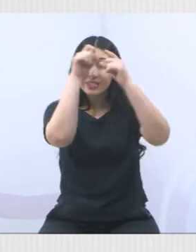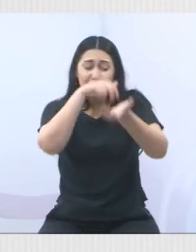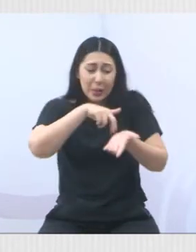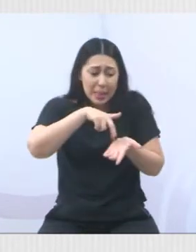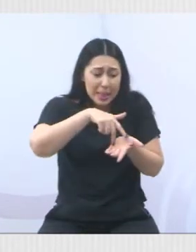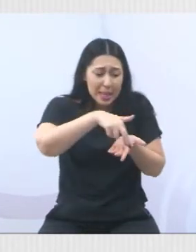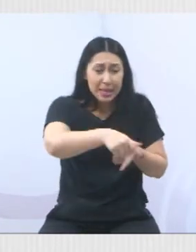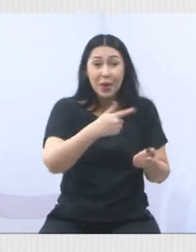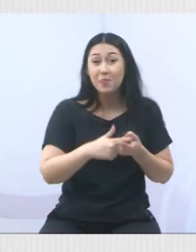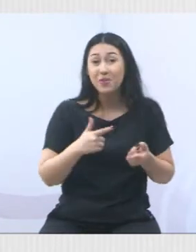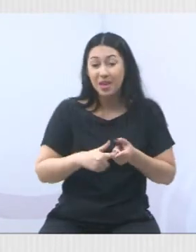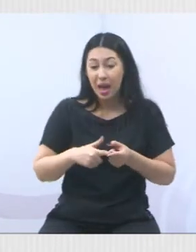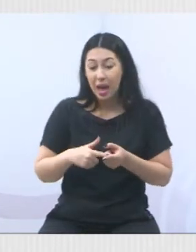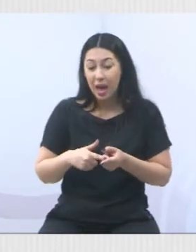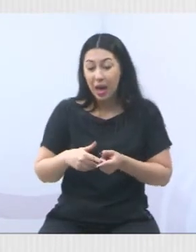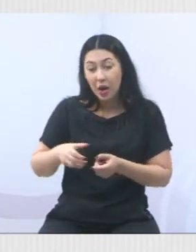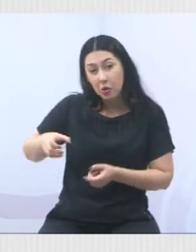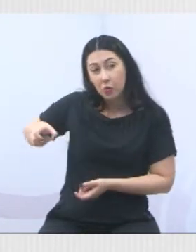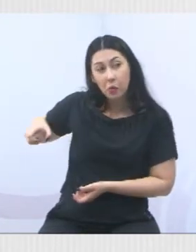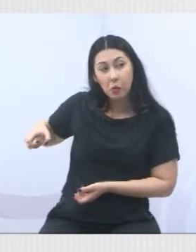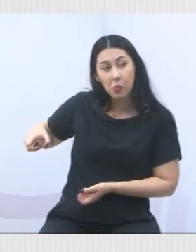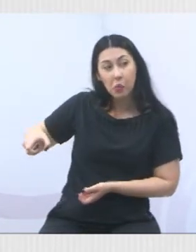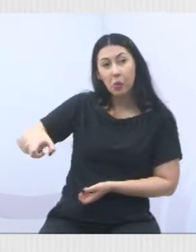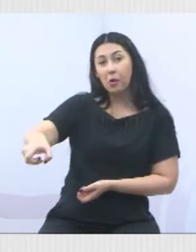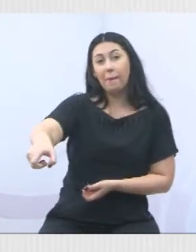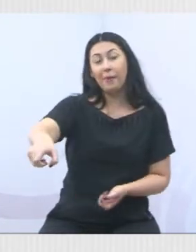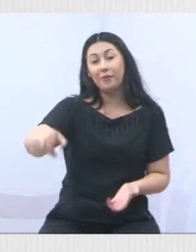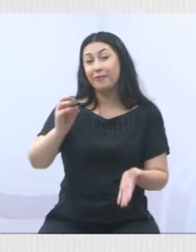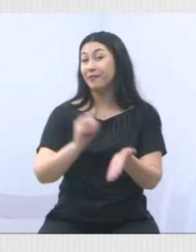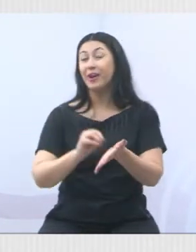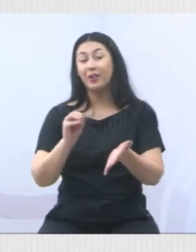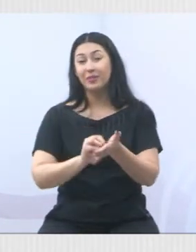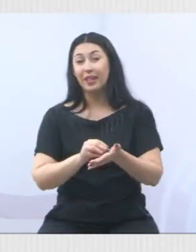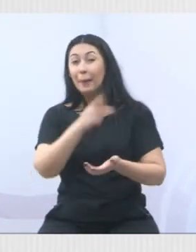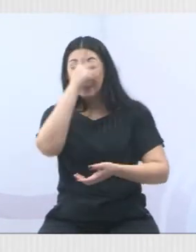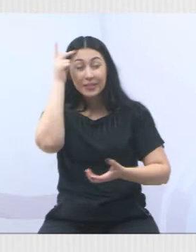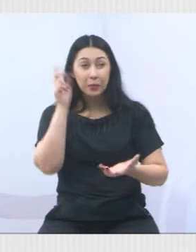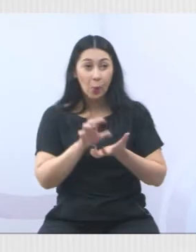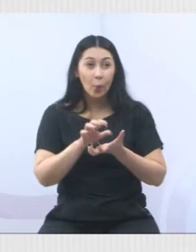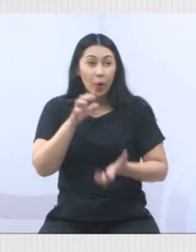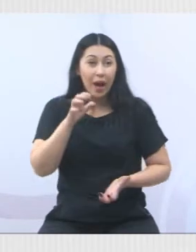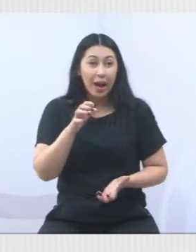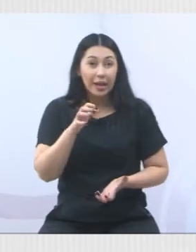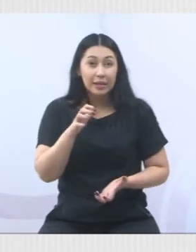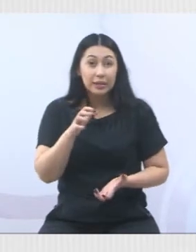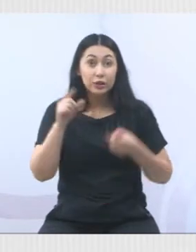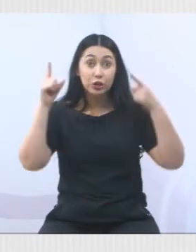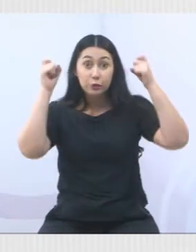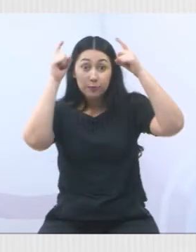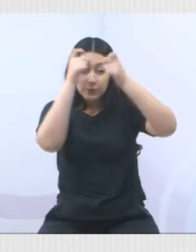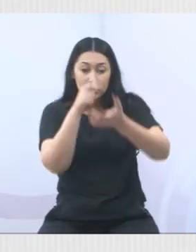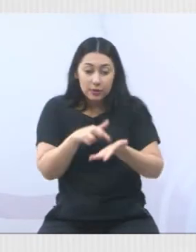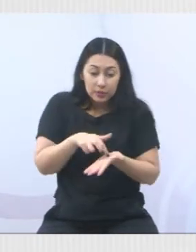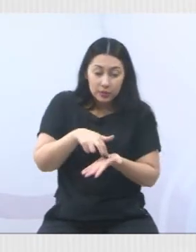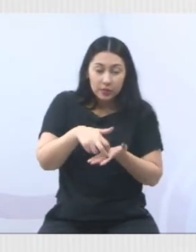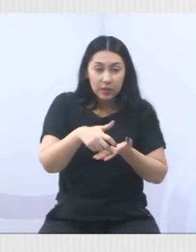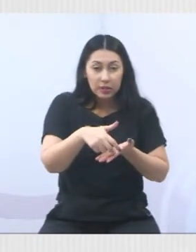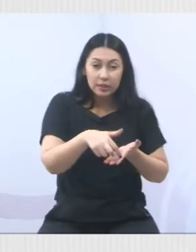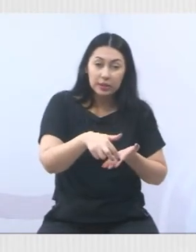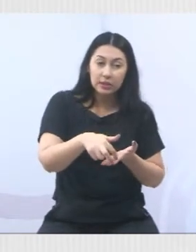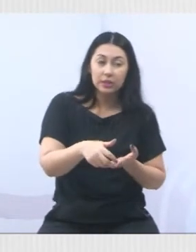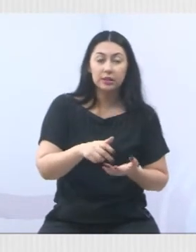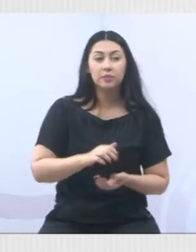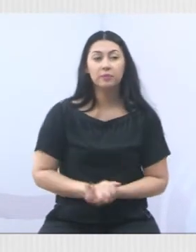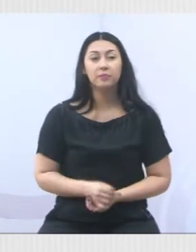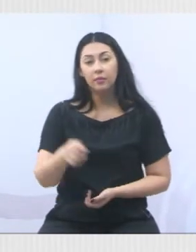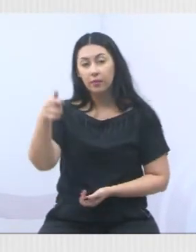sem corrimão. Muitas pessoas idosas passam por aí e têm uma certa dificuldade de locomoção nesse local. Próximo.